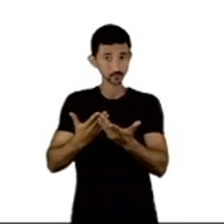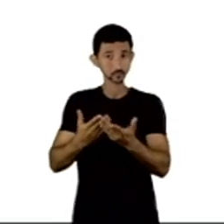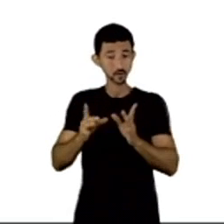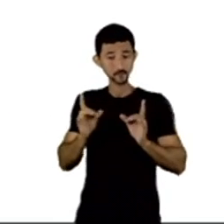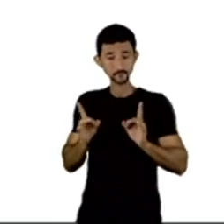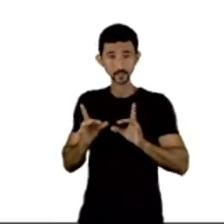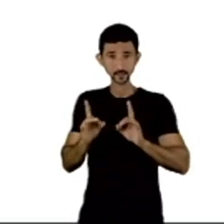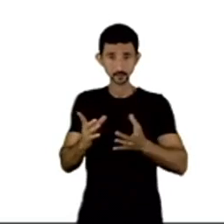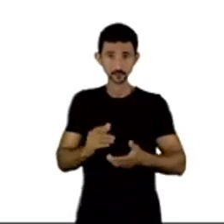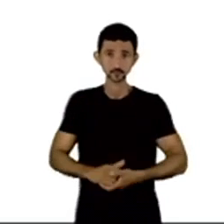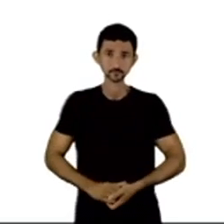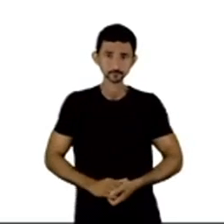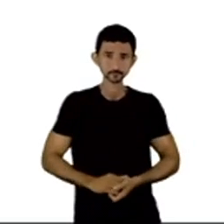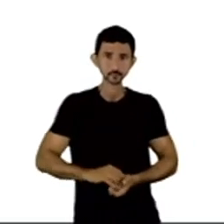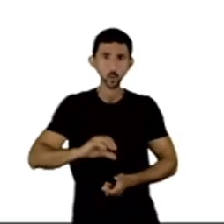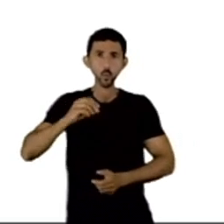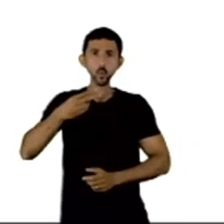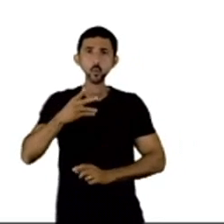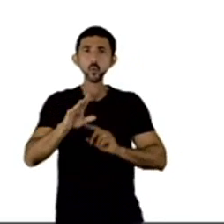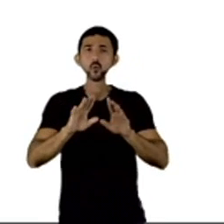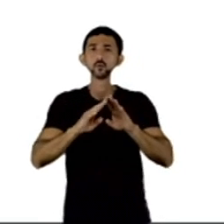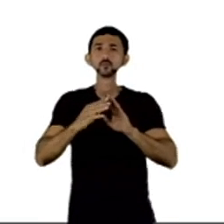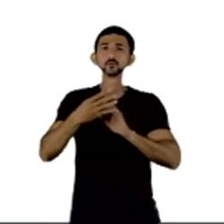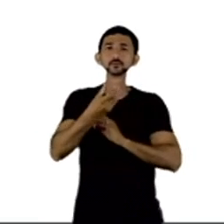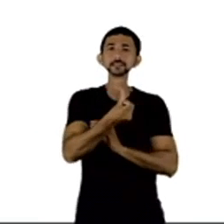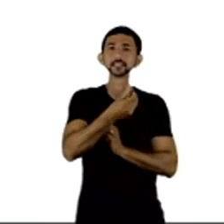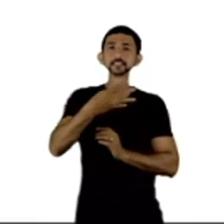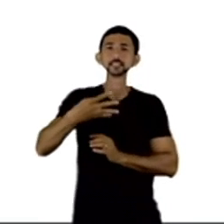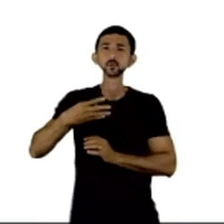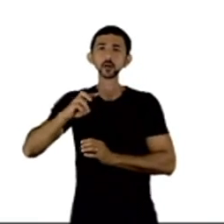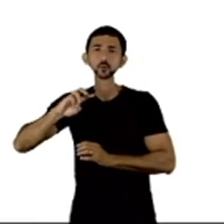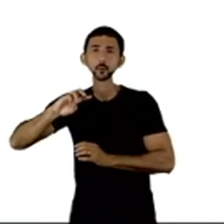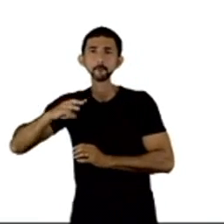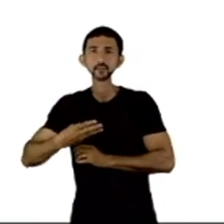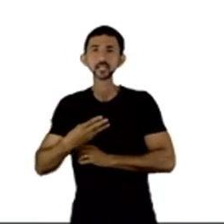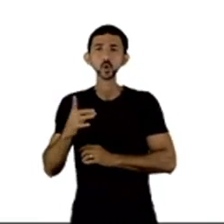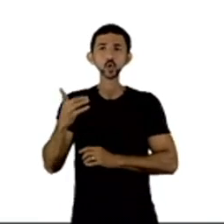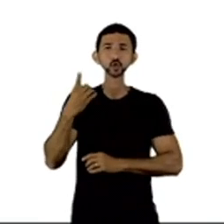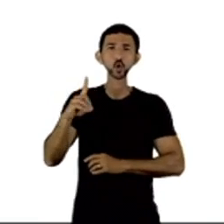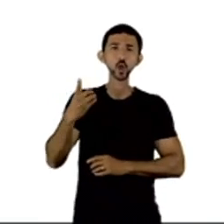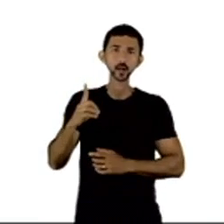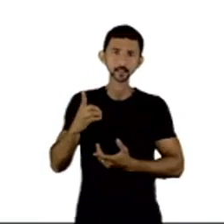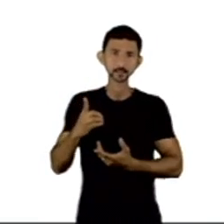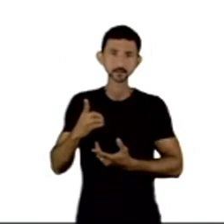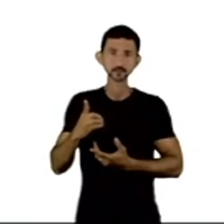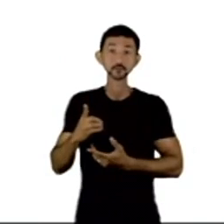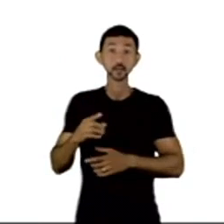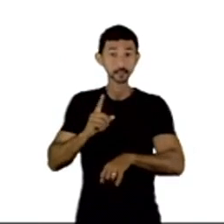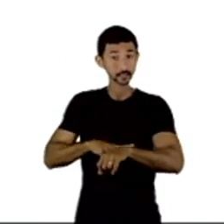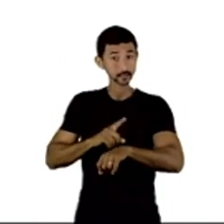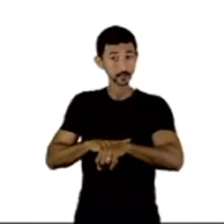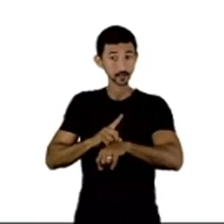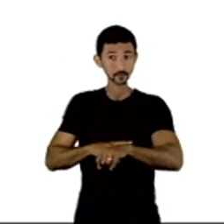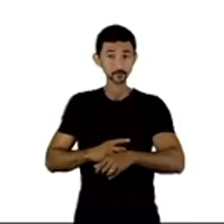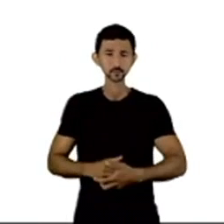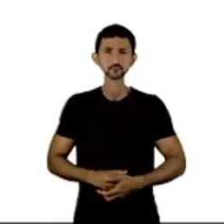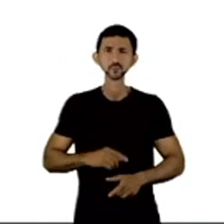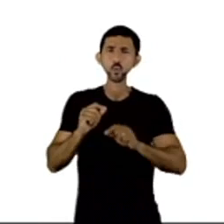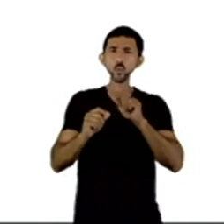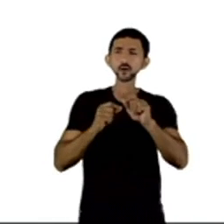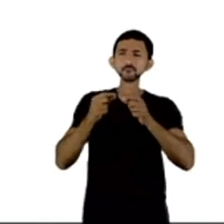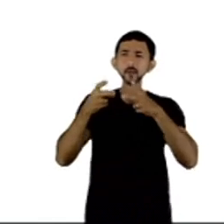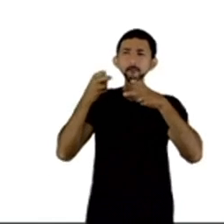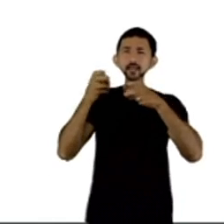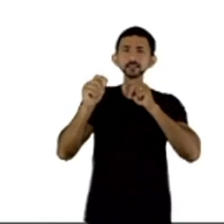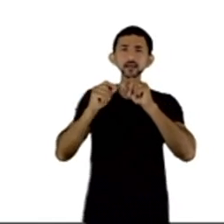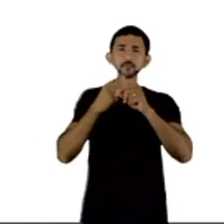estou vendendo. Ou ainda, 64 milhões de dólares, ainda em tempo. O que a gente